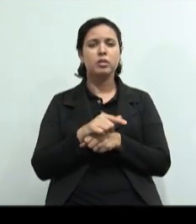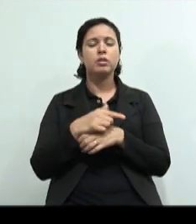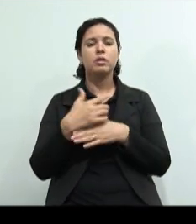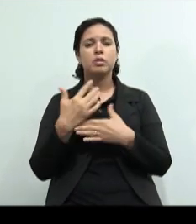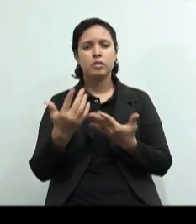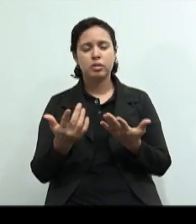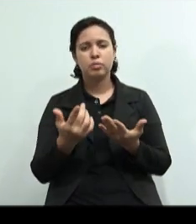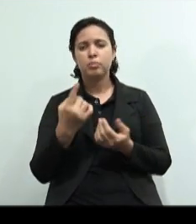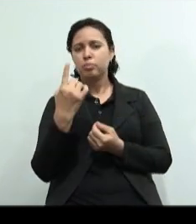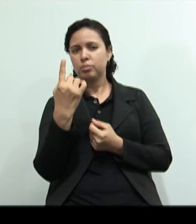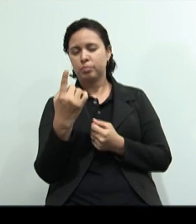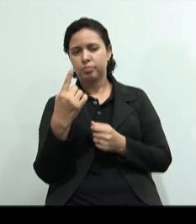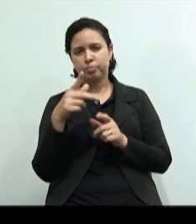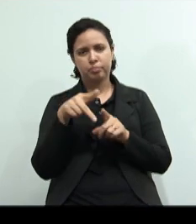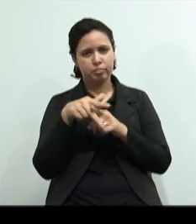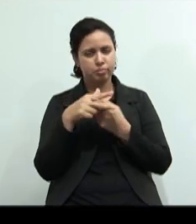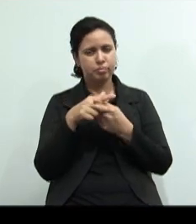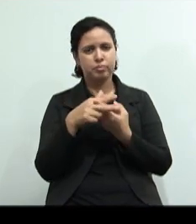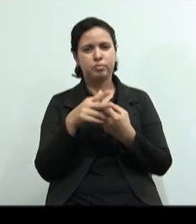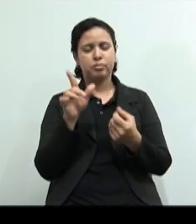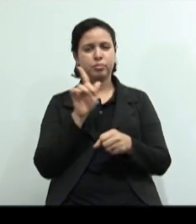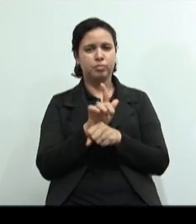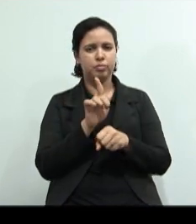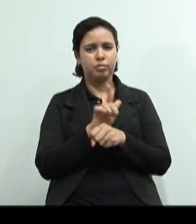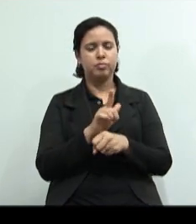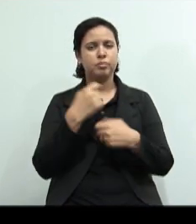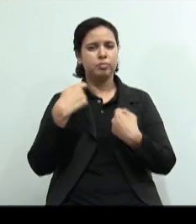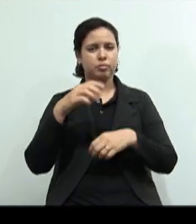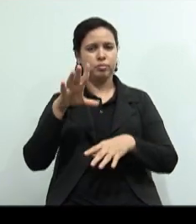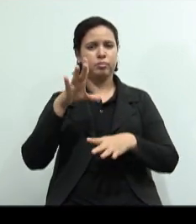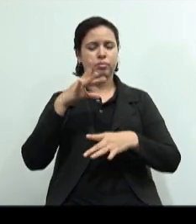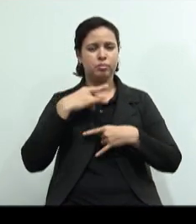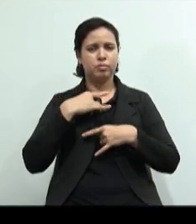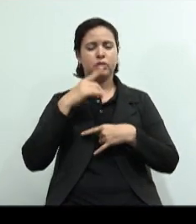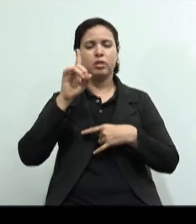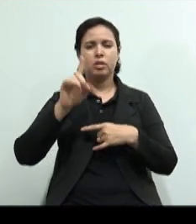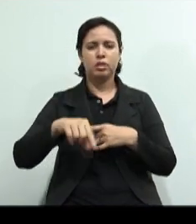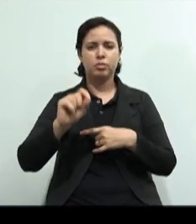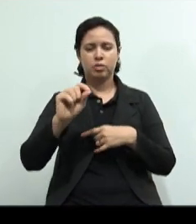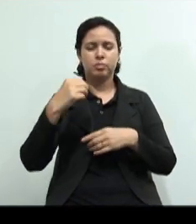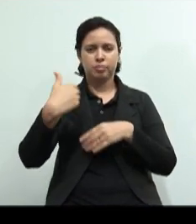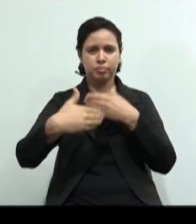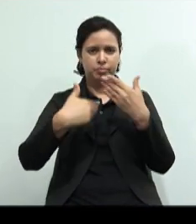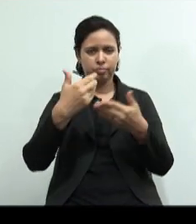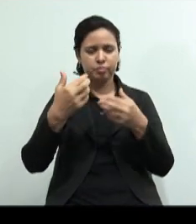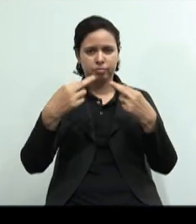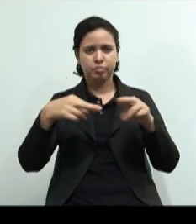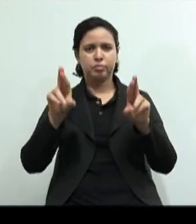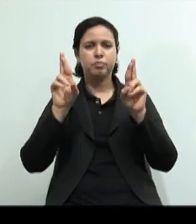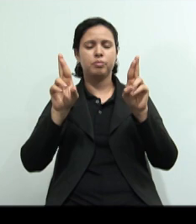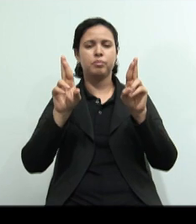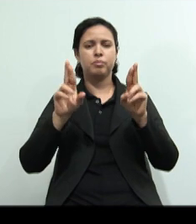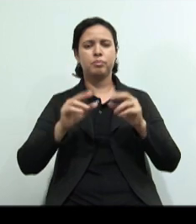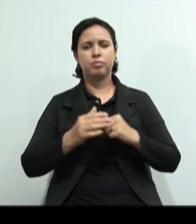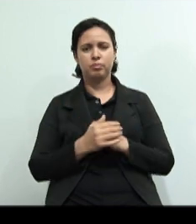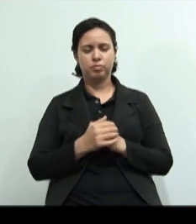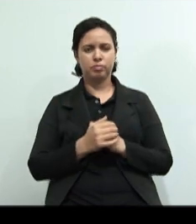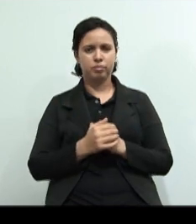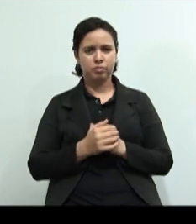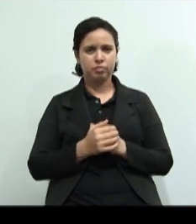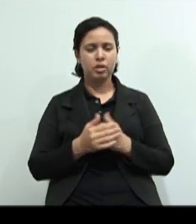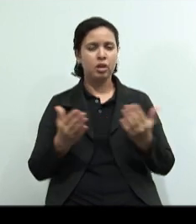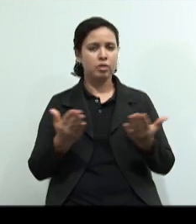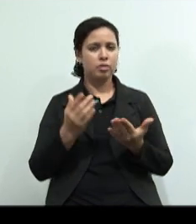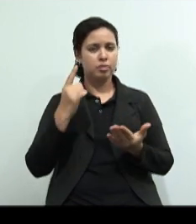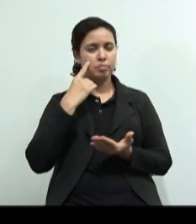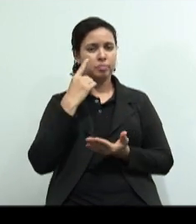delas que nós precisamos nos apropriar é justamente sobre processos decisórios, né? E agora vamos